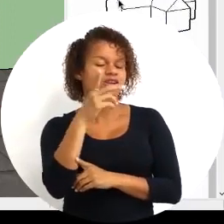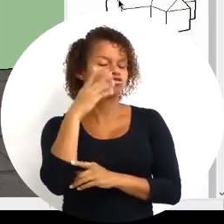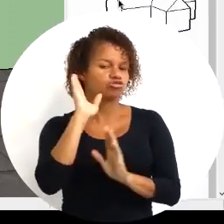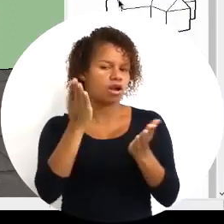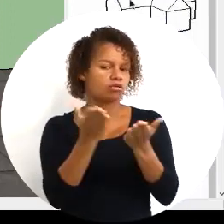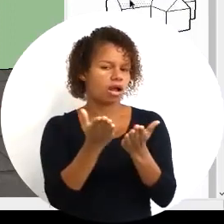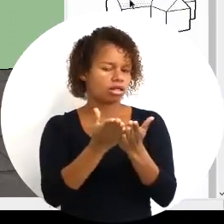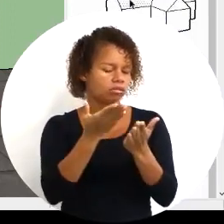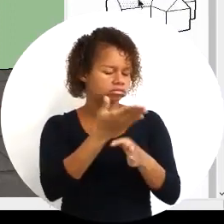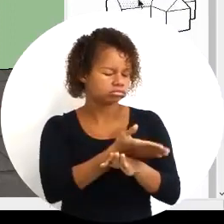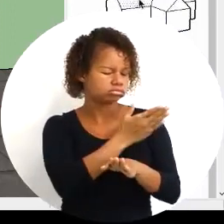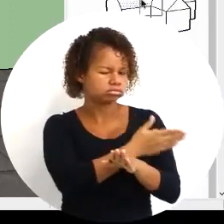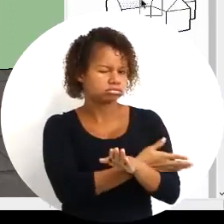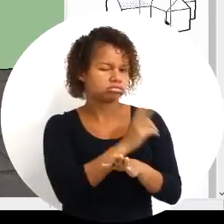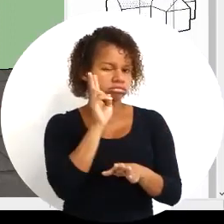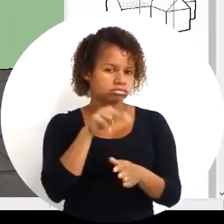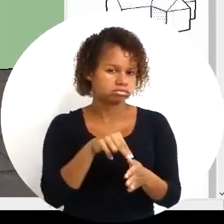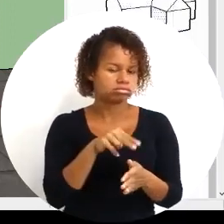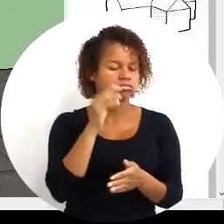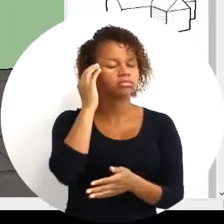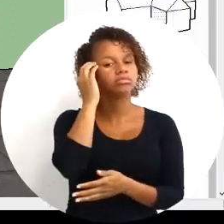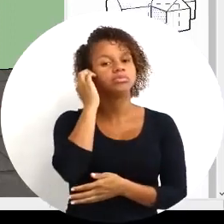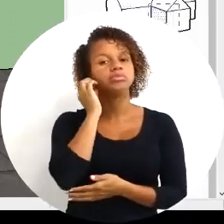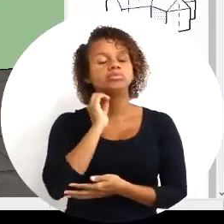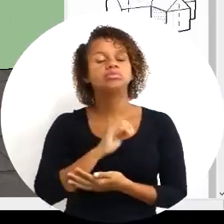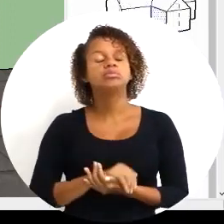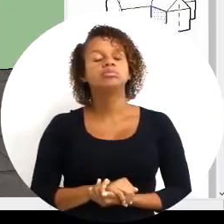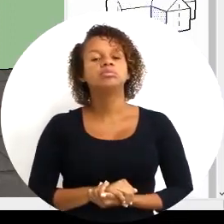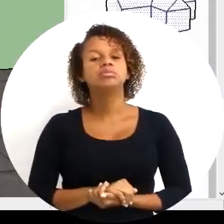conforme nós vimos no caderno.